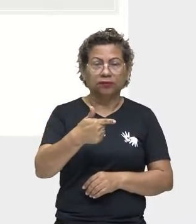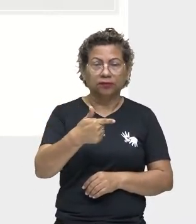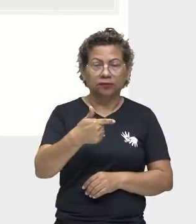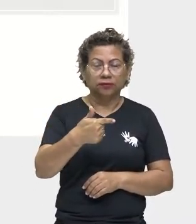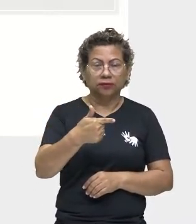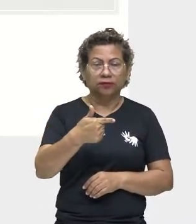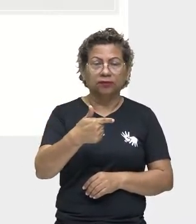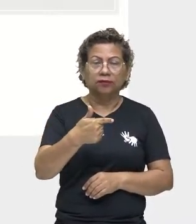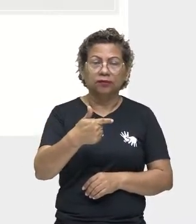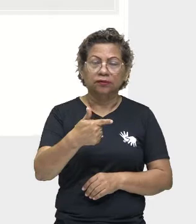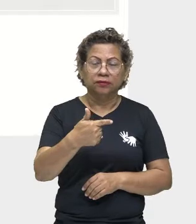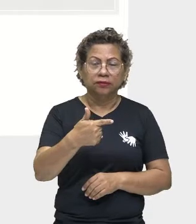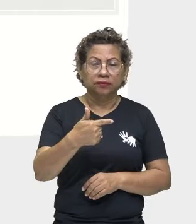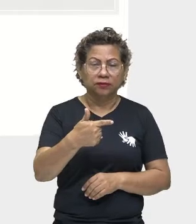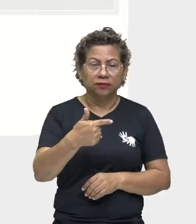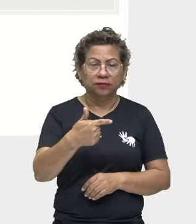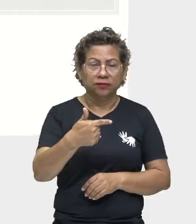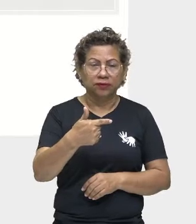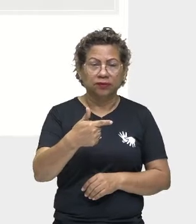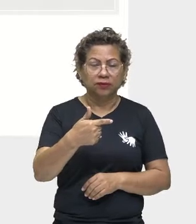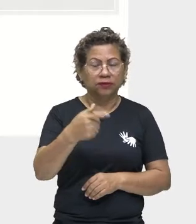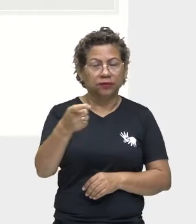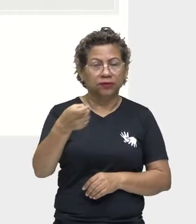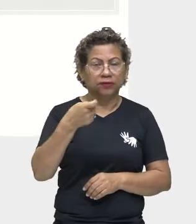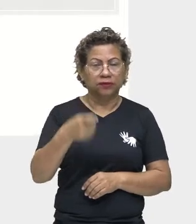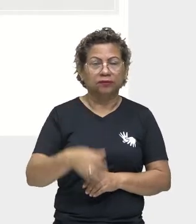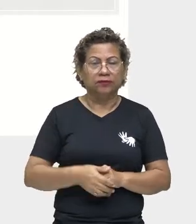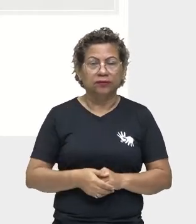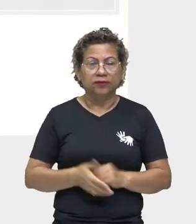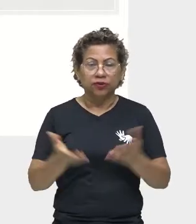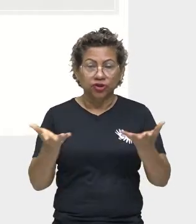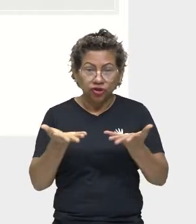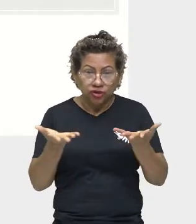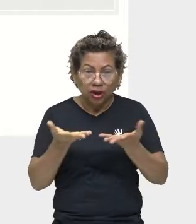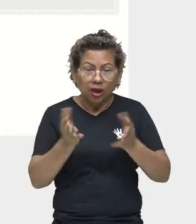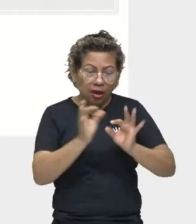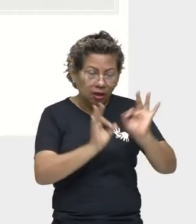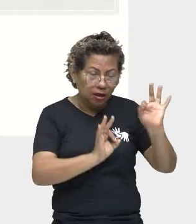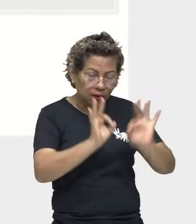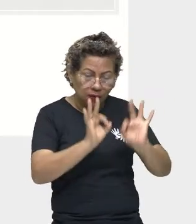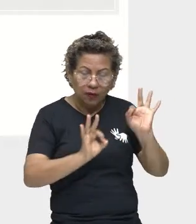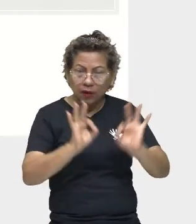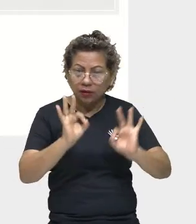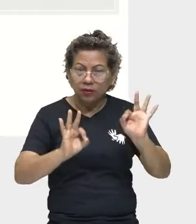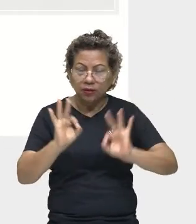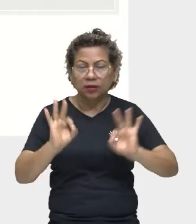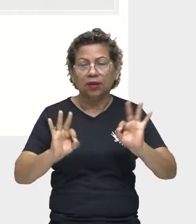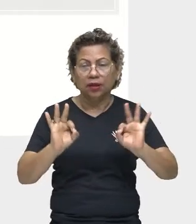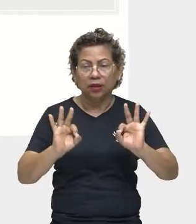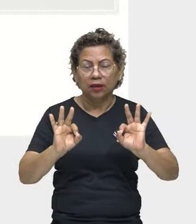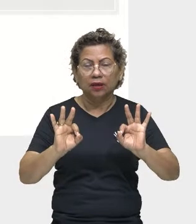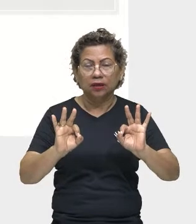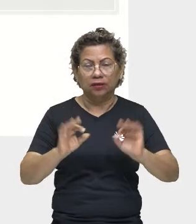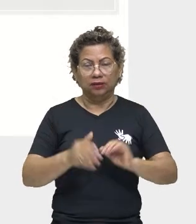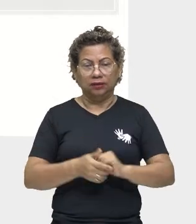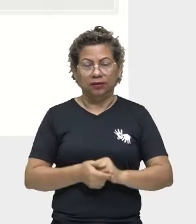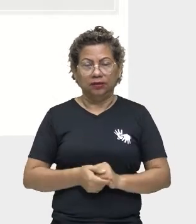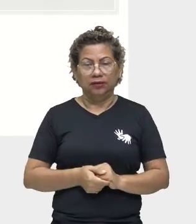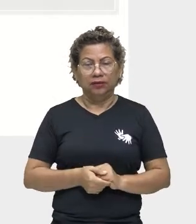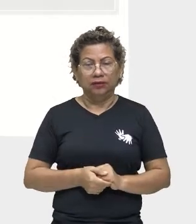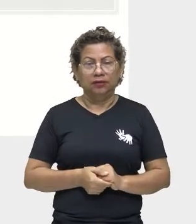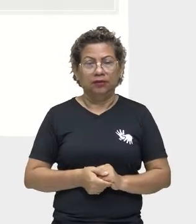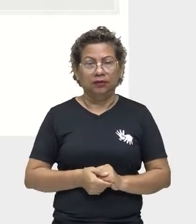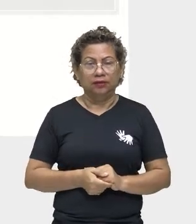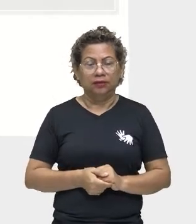Três sobre 2 de x. Isso tudo, como é um pentágono, isso vai